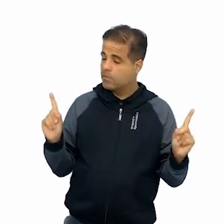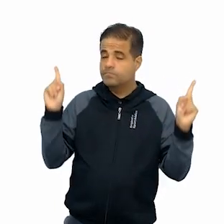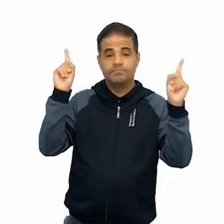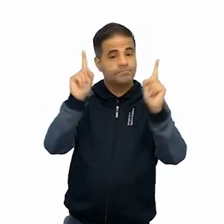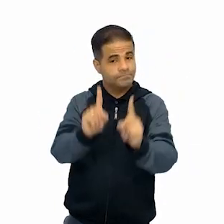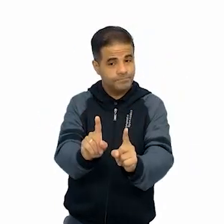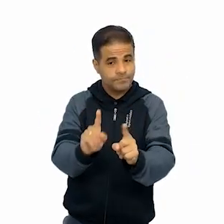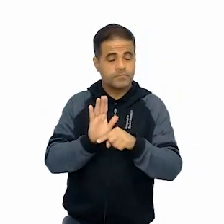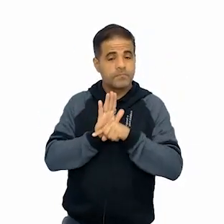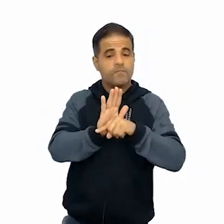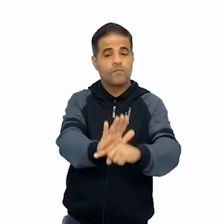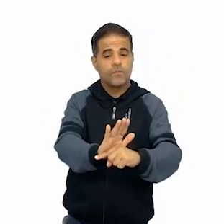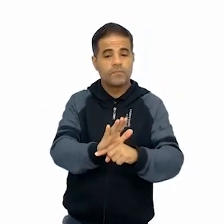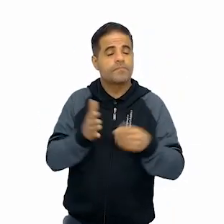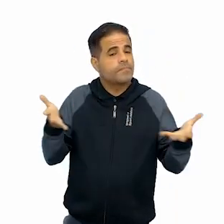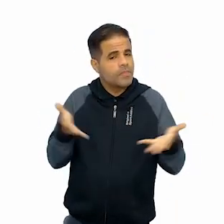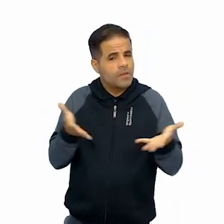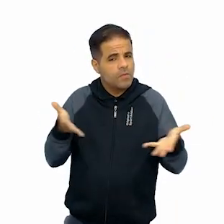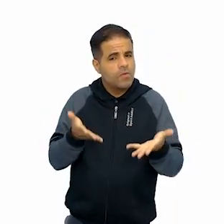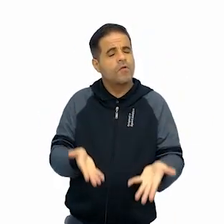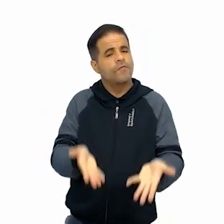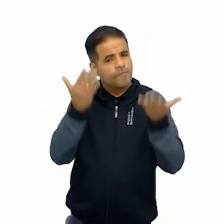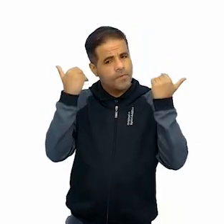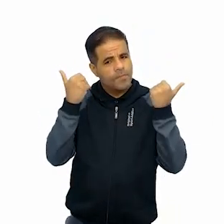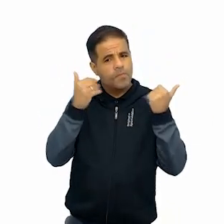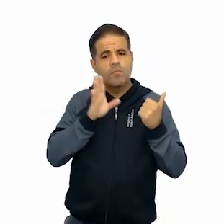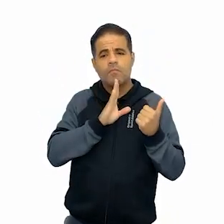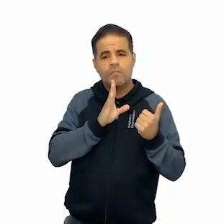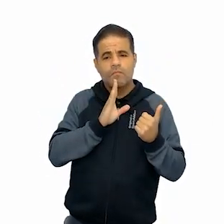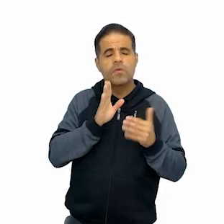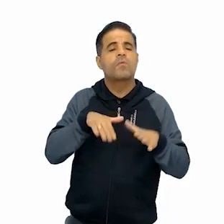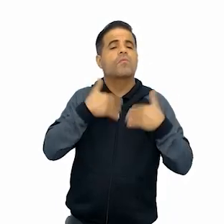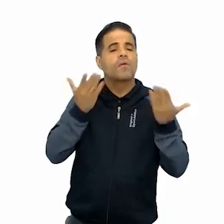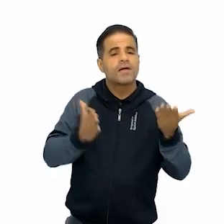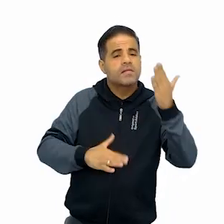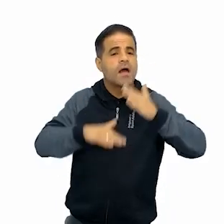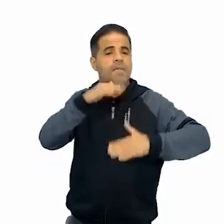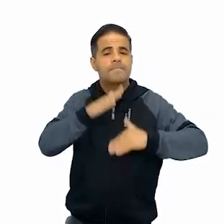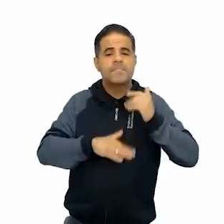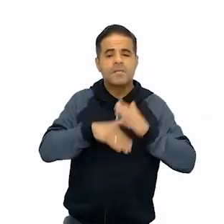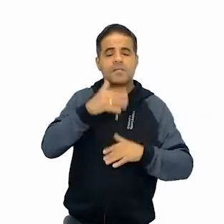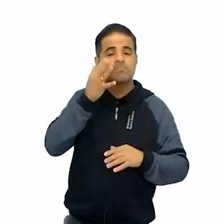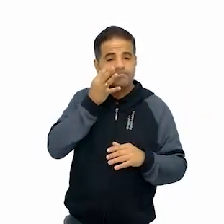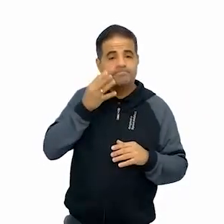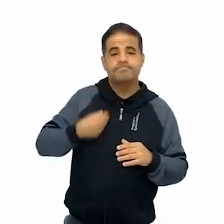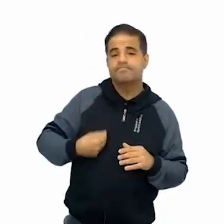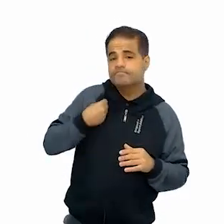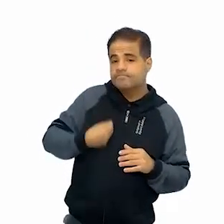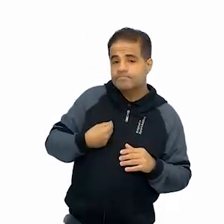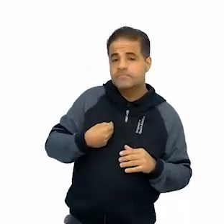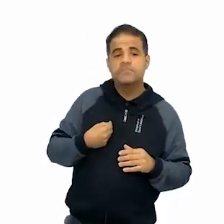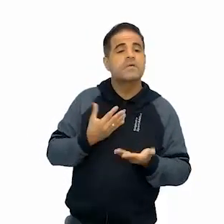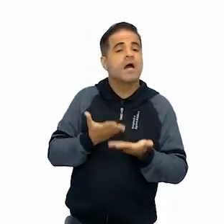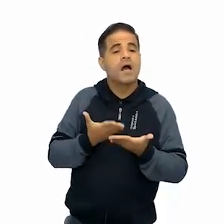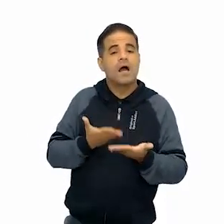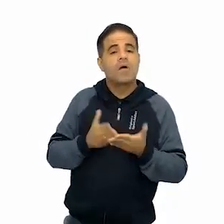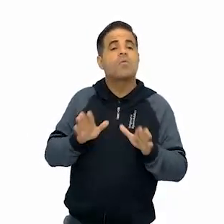outro. Então, agora, vamos conhecer quais as habilidades estão presentes nessa